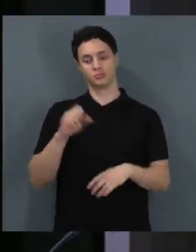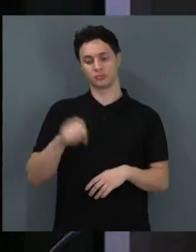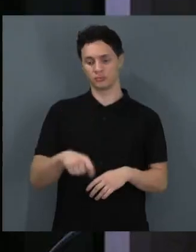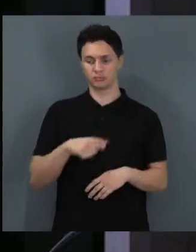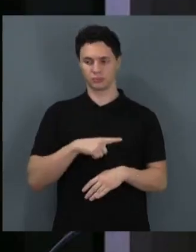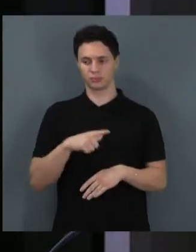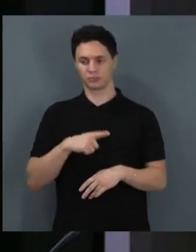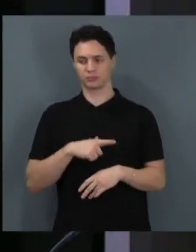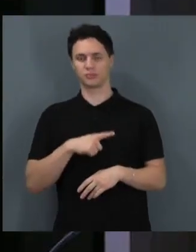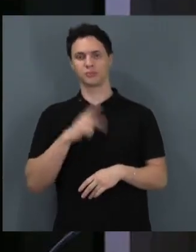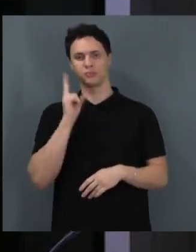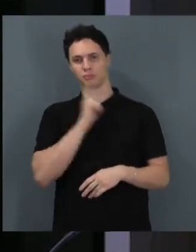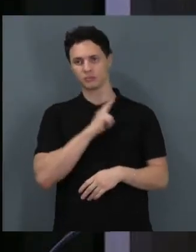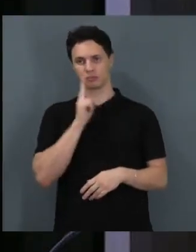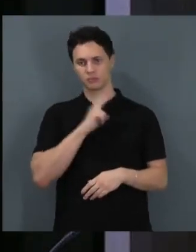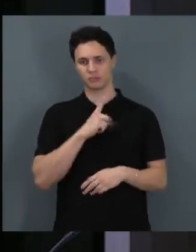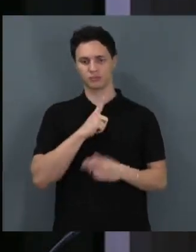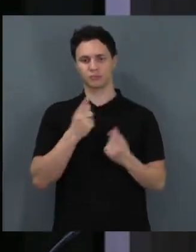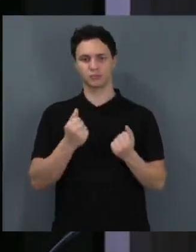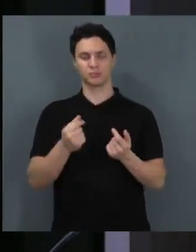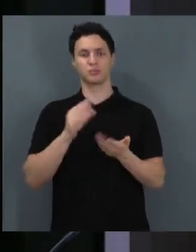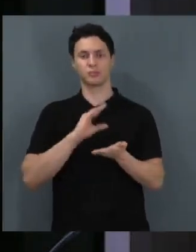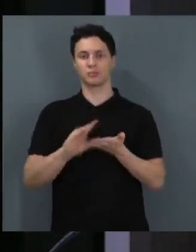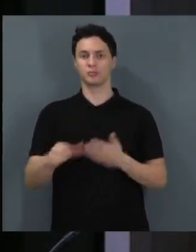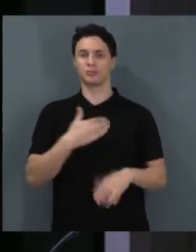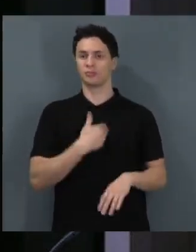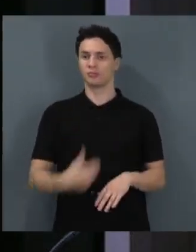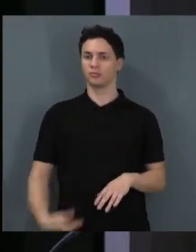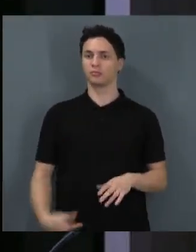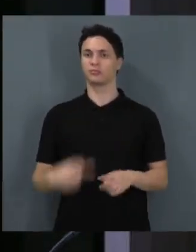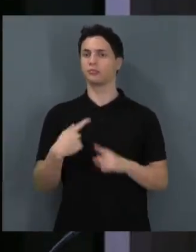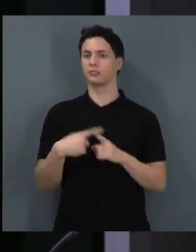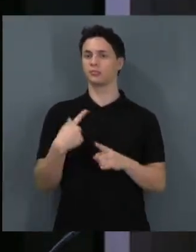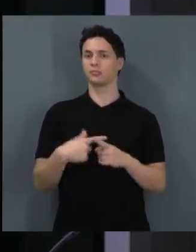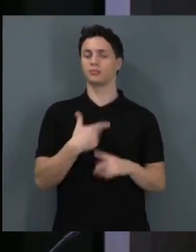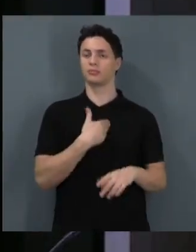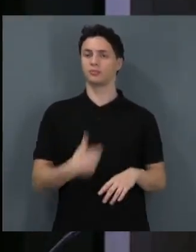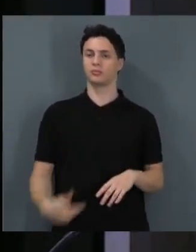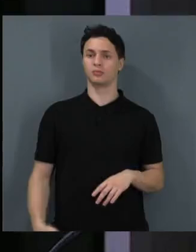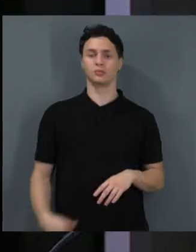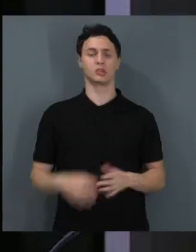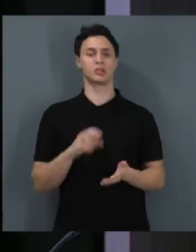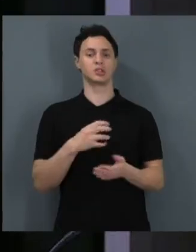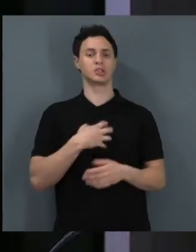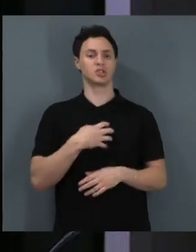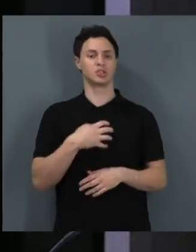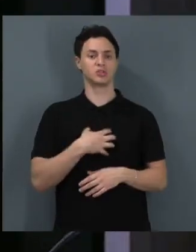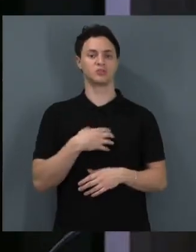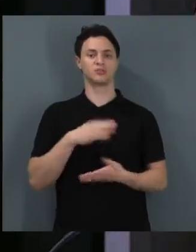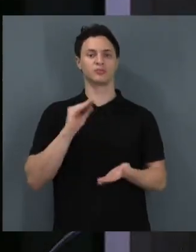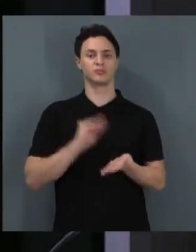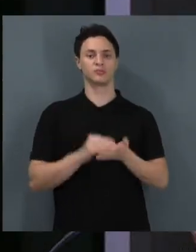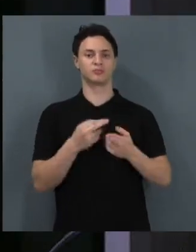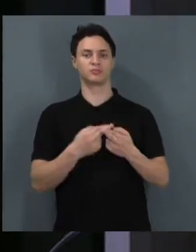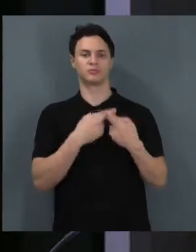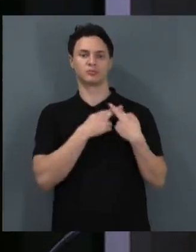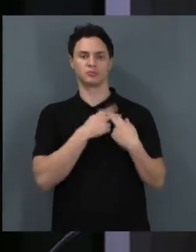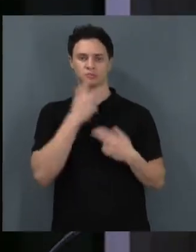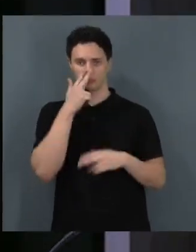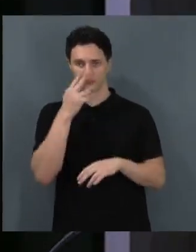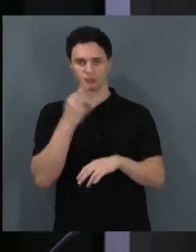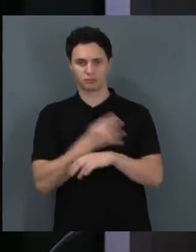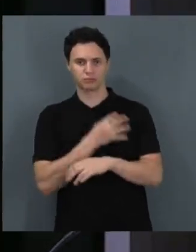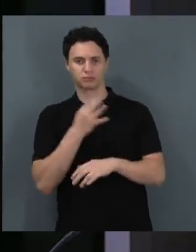conter com urgência os gastos públicos, porque este governo, de uma maneira irresponsável, teima em abrir as